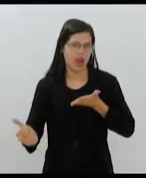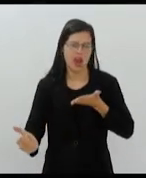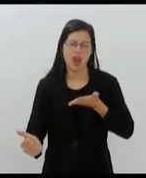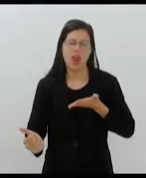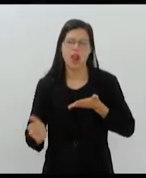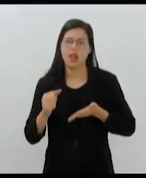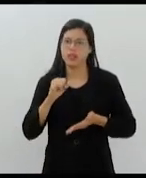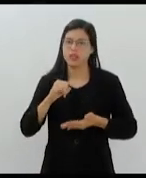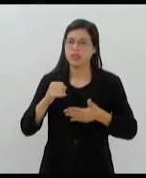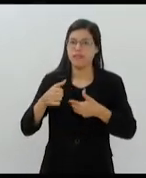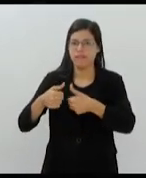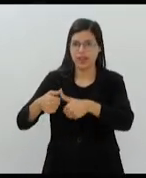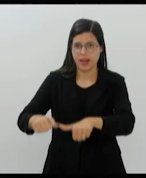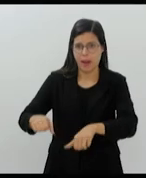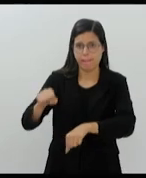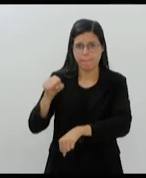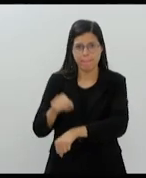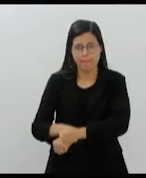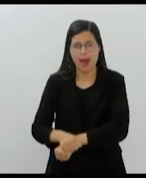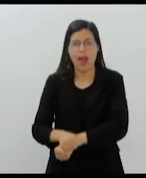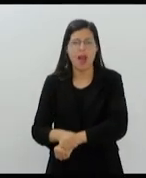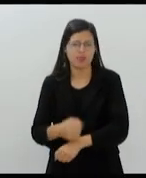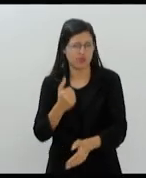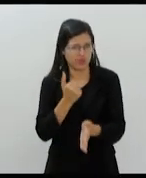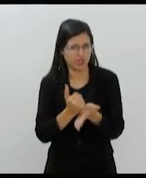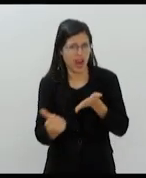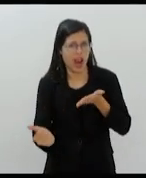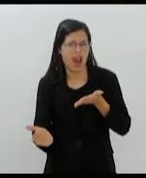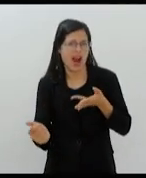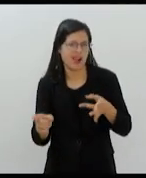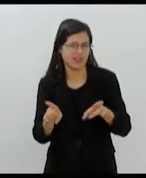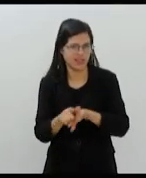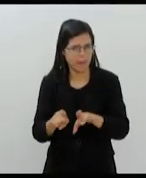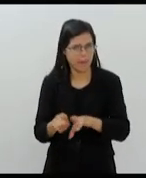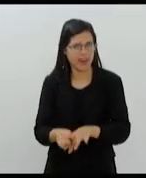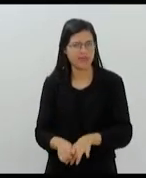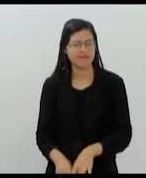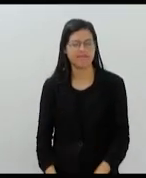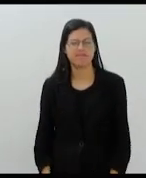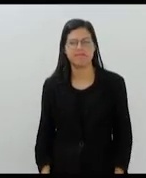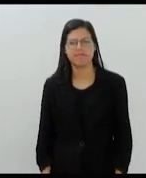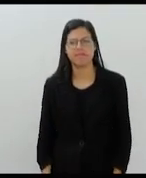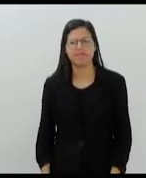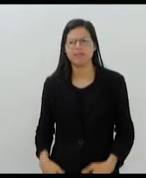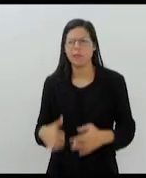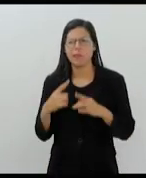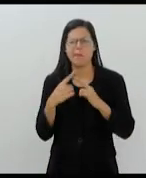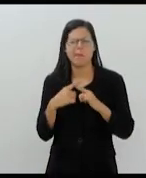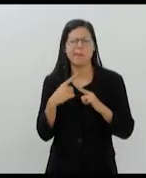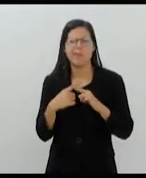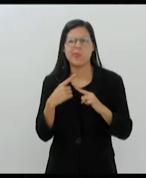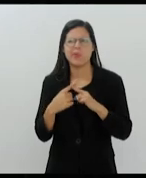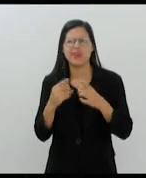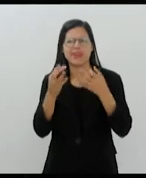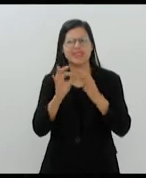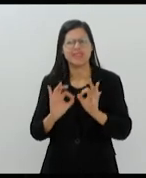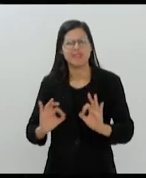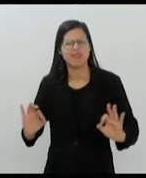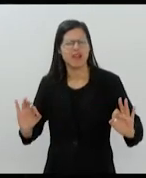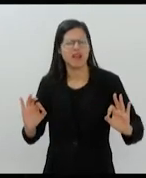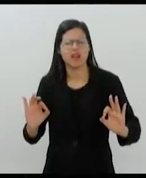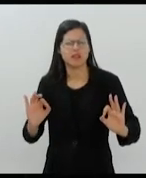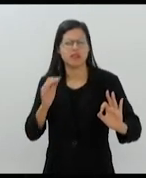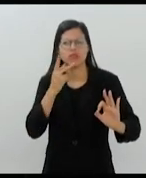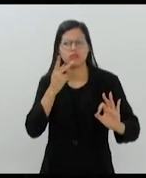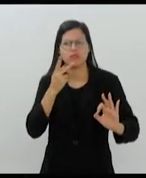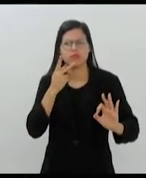se ficar, o bicho come. E por que estou abrindo com esta frase,